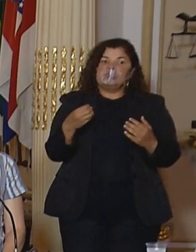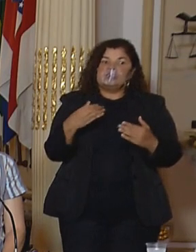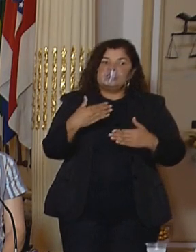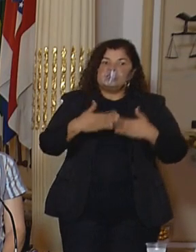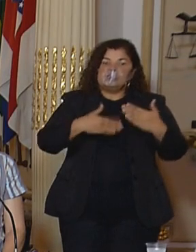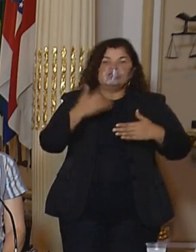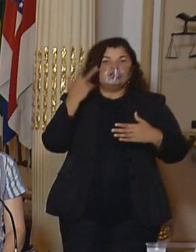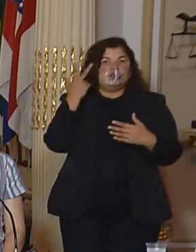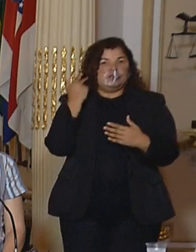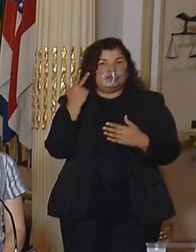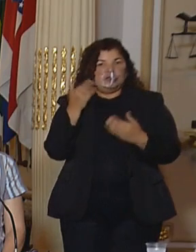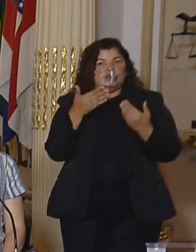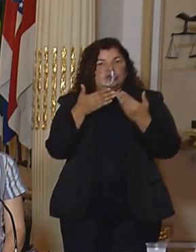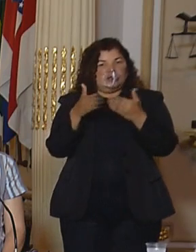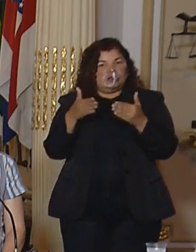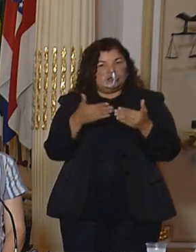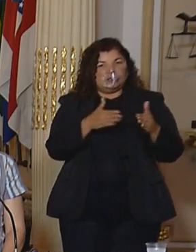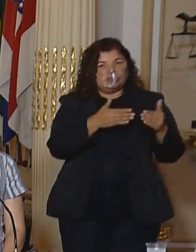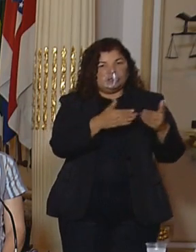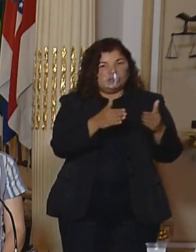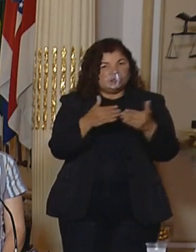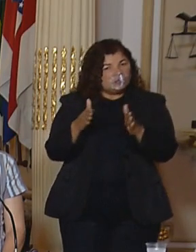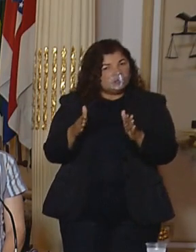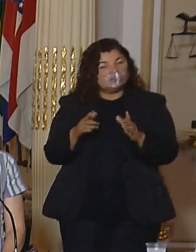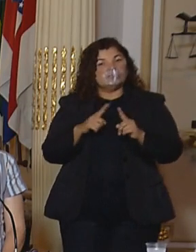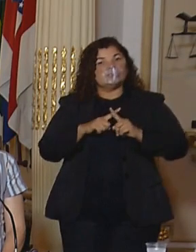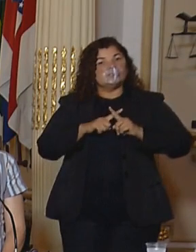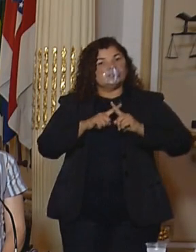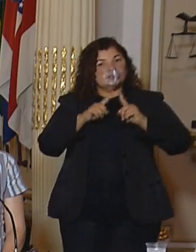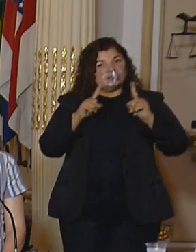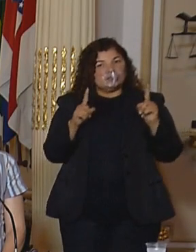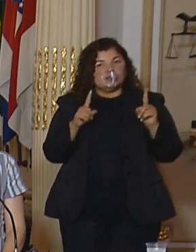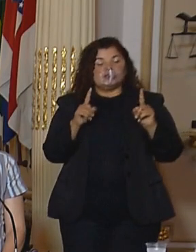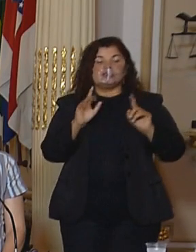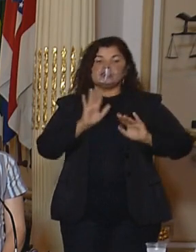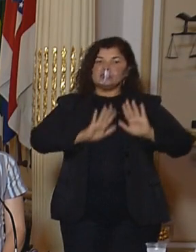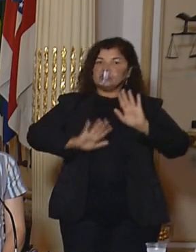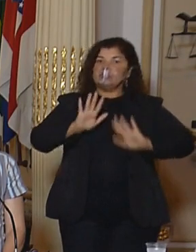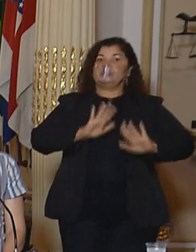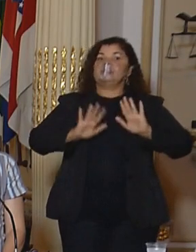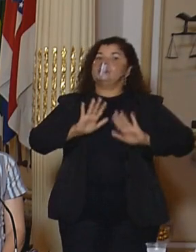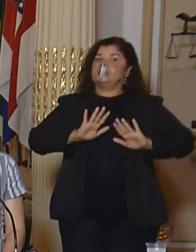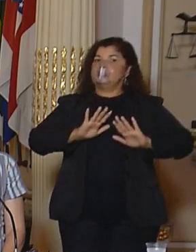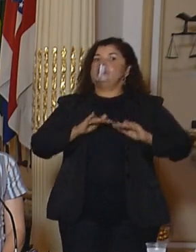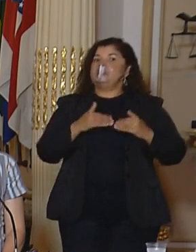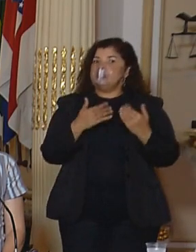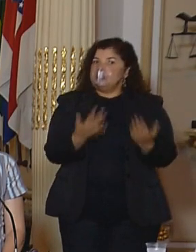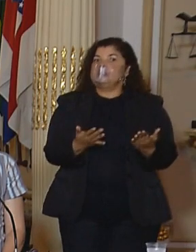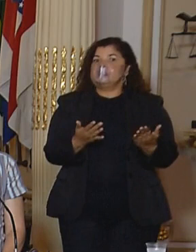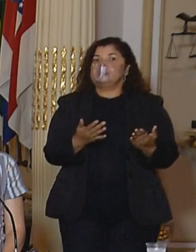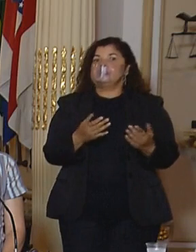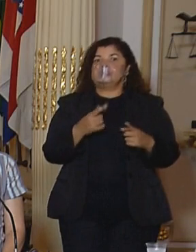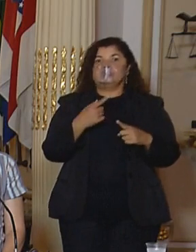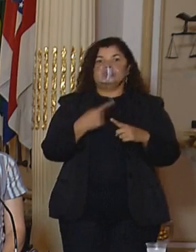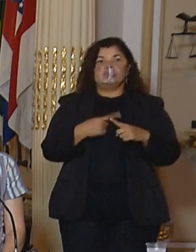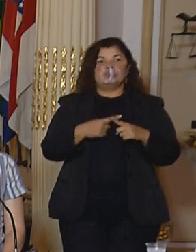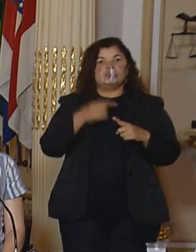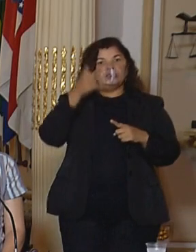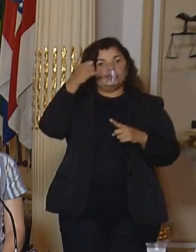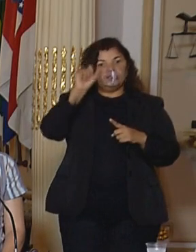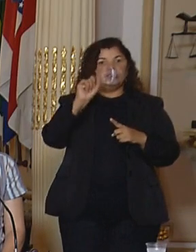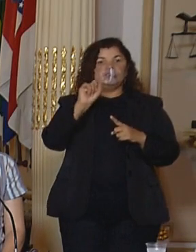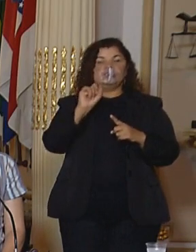de abertura para abertura, mas com muita cautela, né, para que a gente não dê um